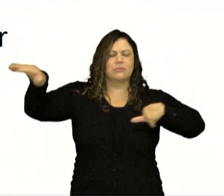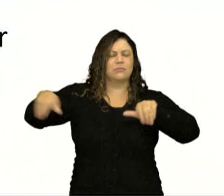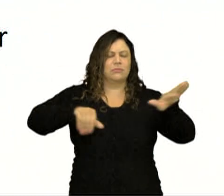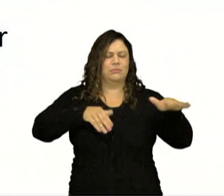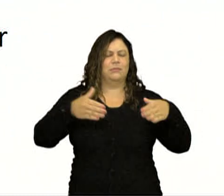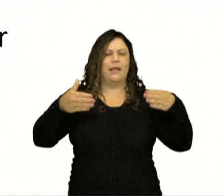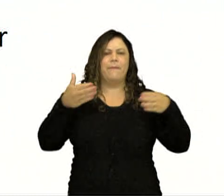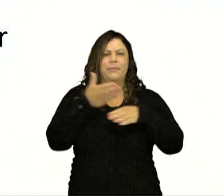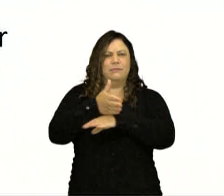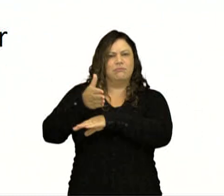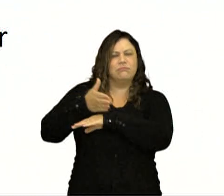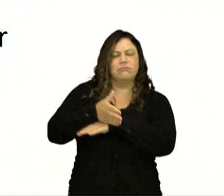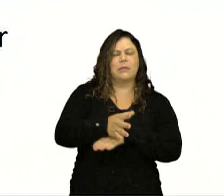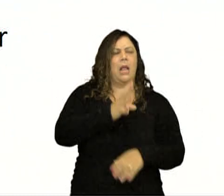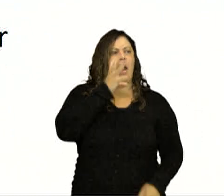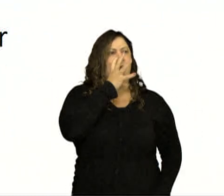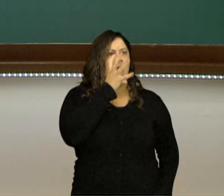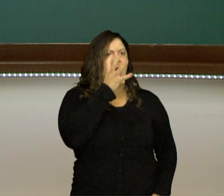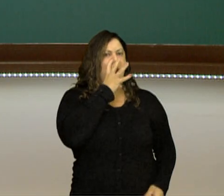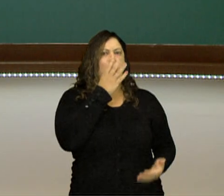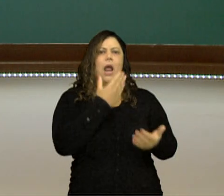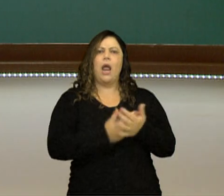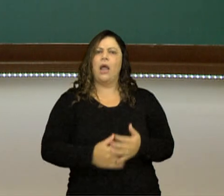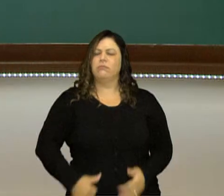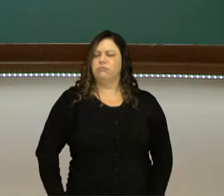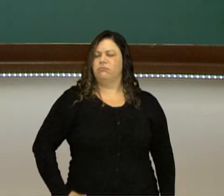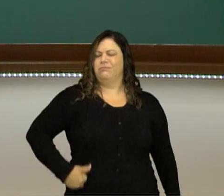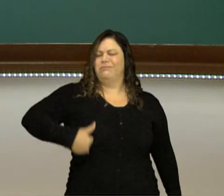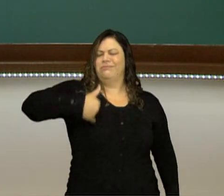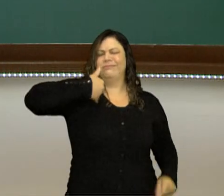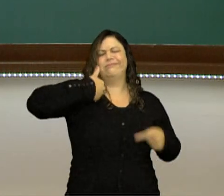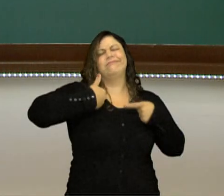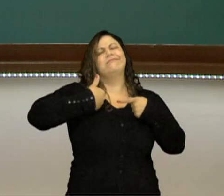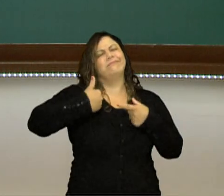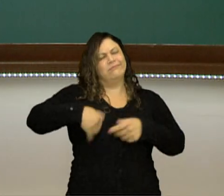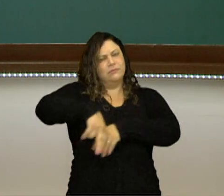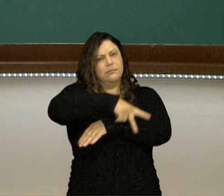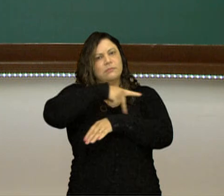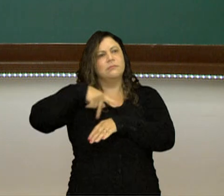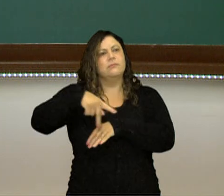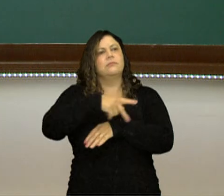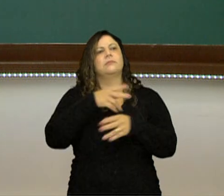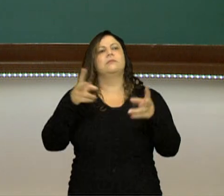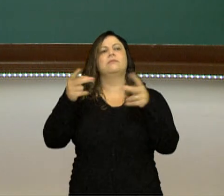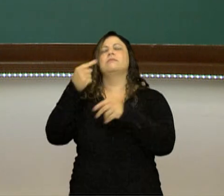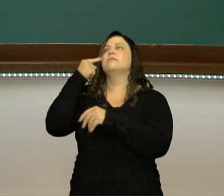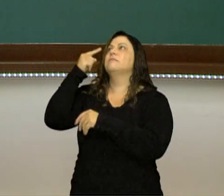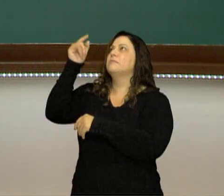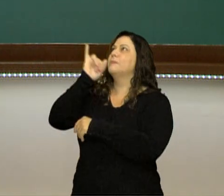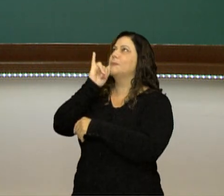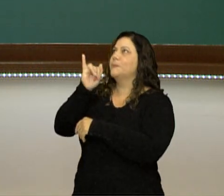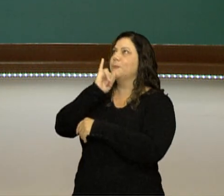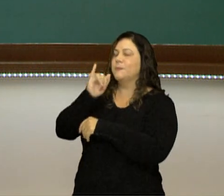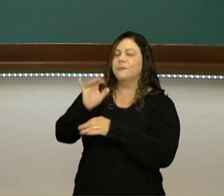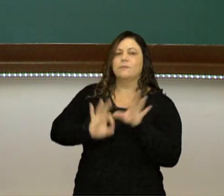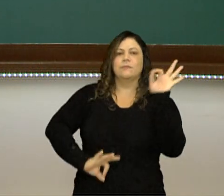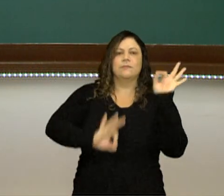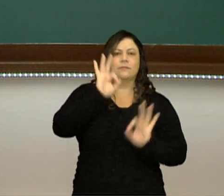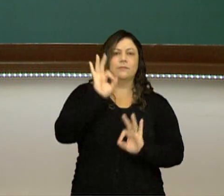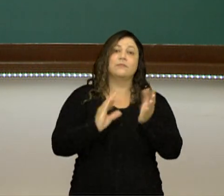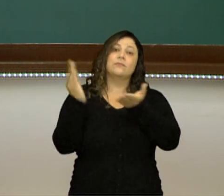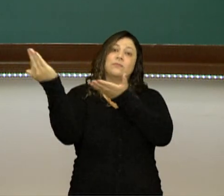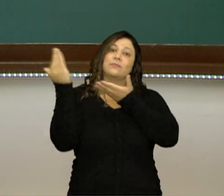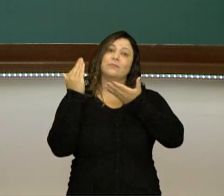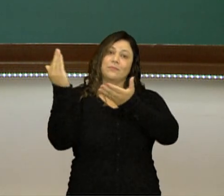também admirar o seu exército, ia ter orgulho da sua nação. Como aqui a gente tem um exemplo aqui de preparo da